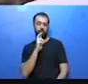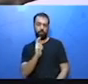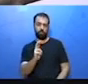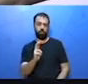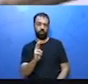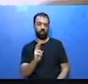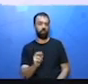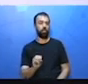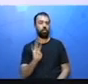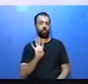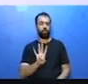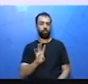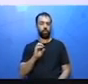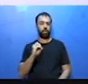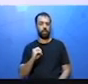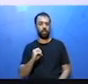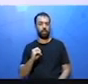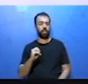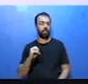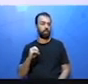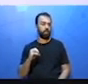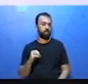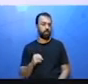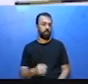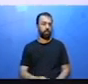Alternativa D. Simples, não é?